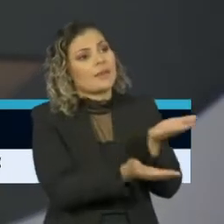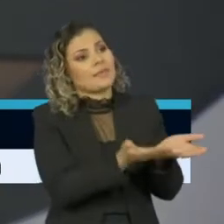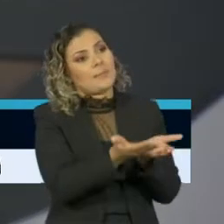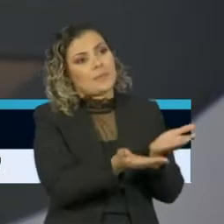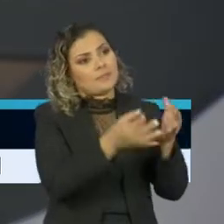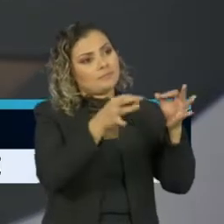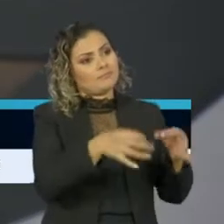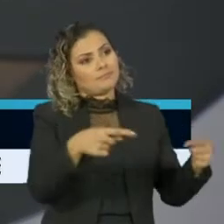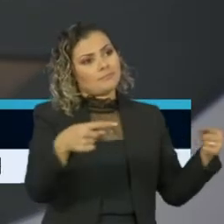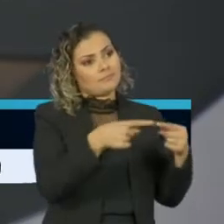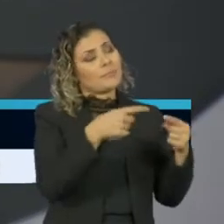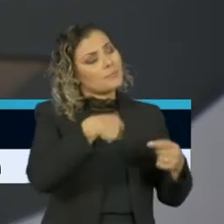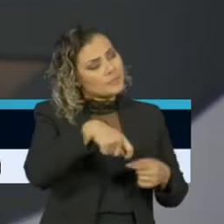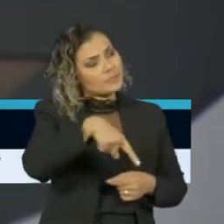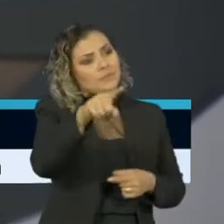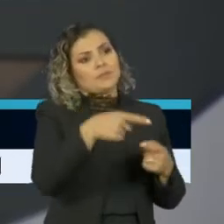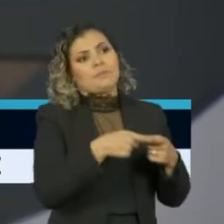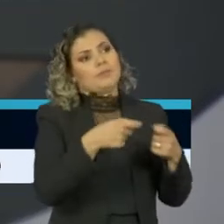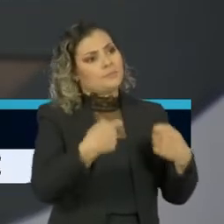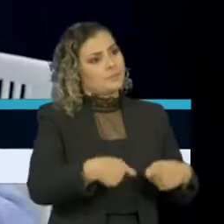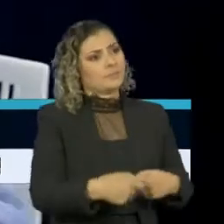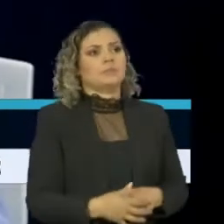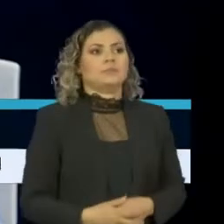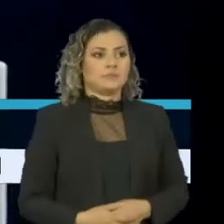clínico adequado tem que ir ao médico e